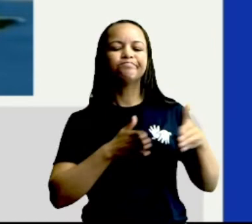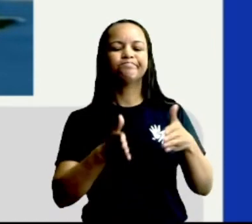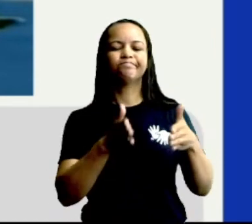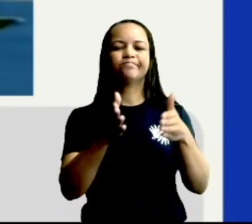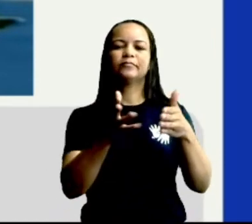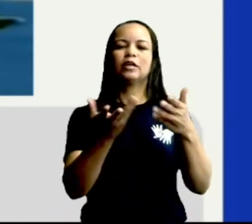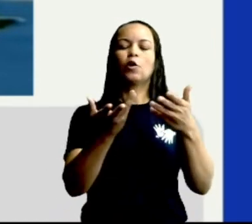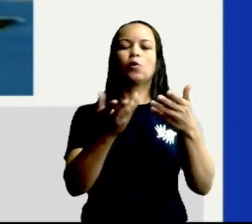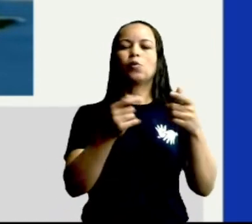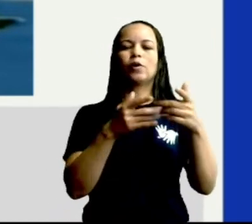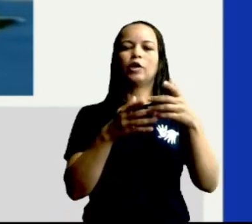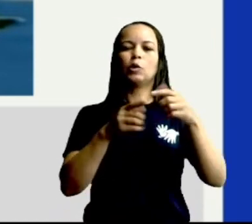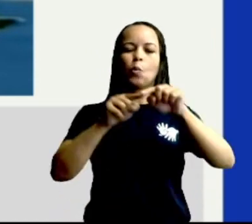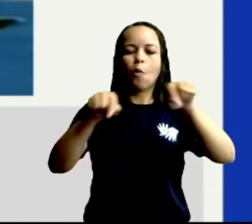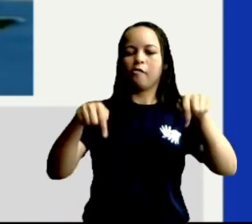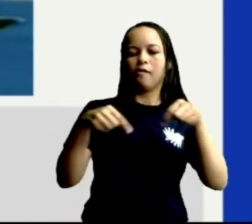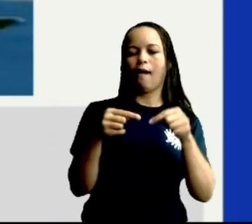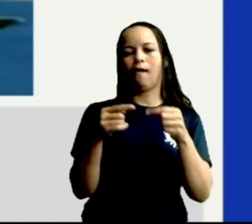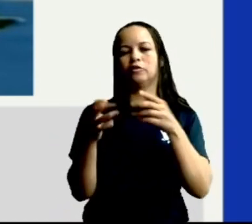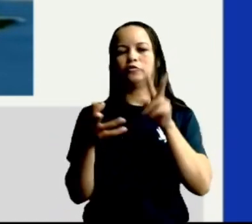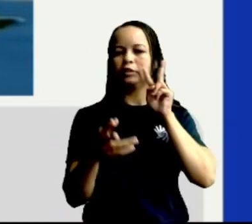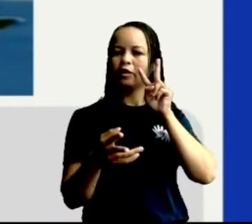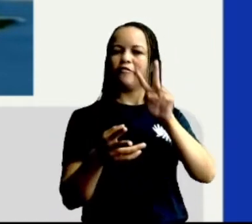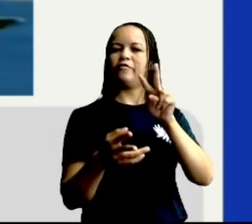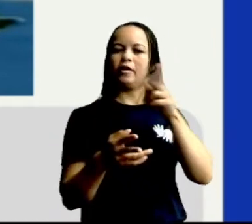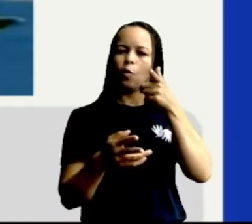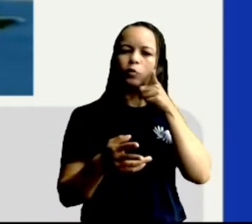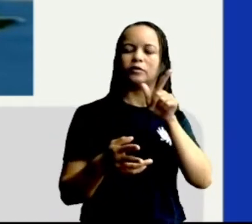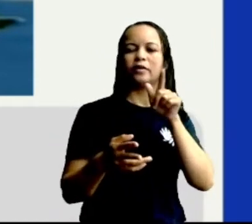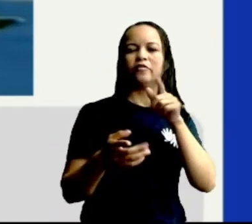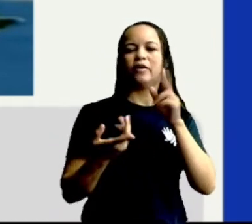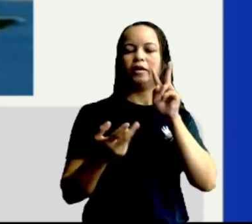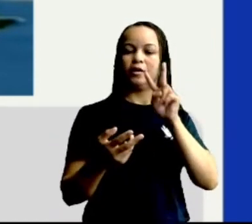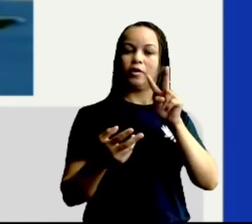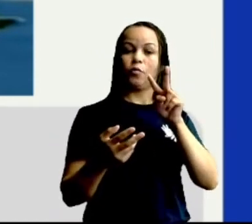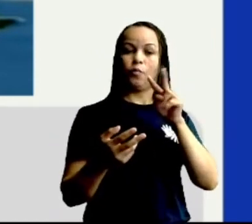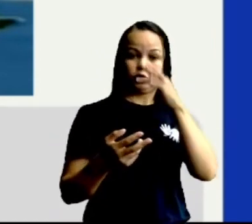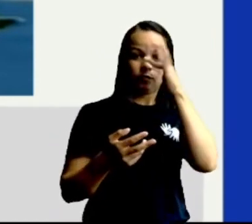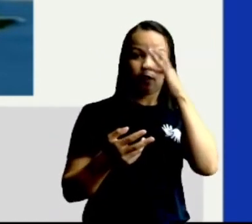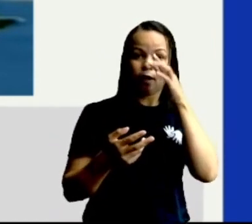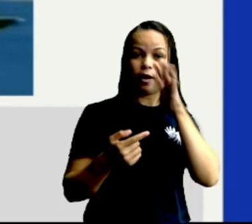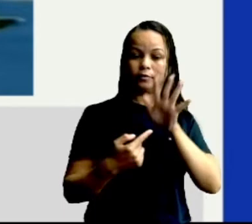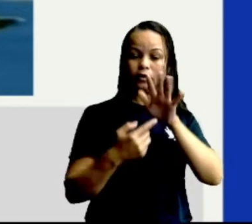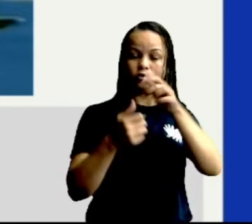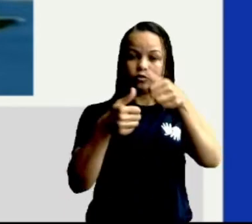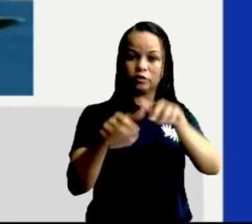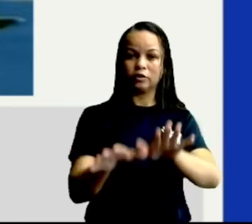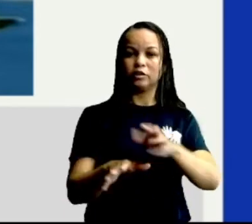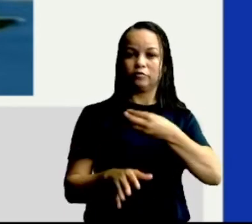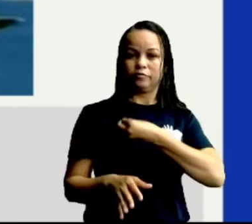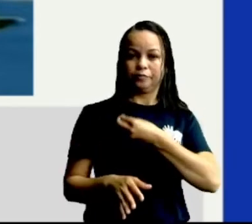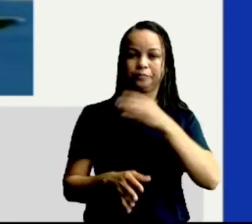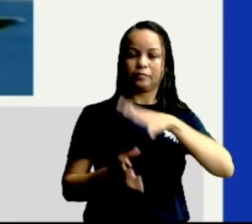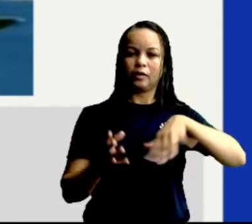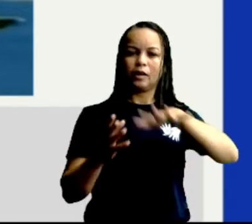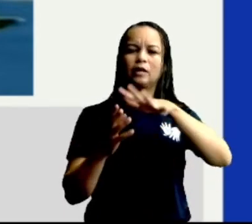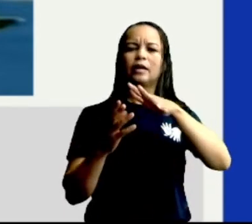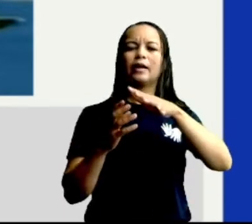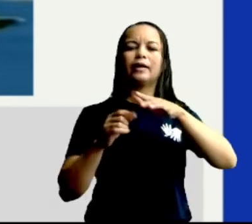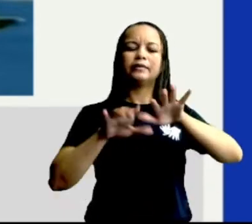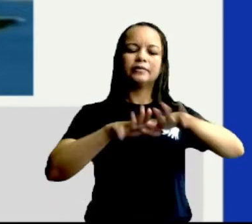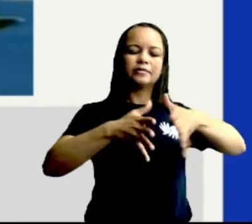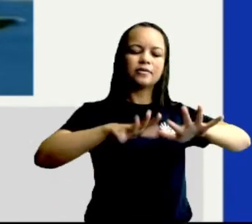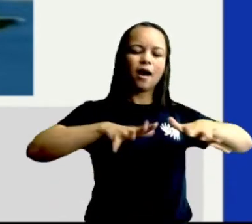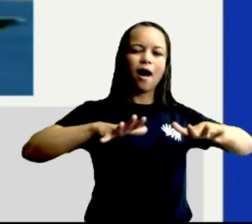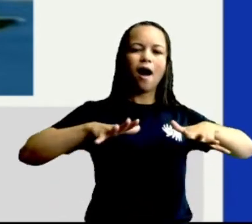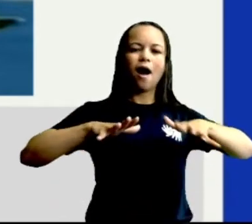né, você com um riacho, você consegue ver algumas plantas que ficam ali, né, na face das águas, são as